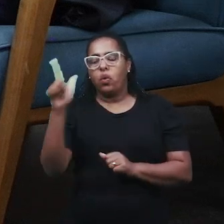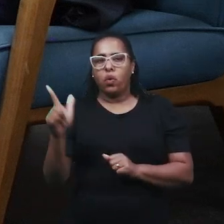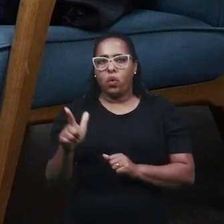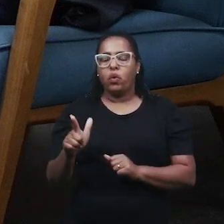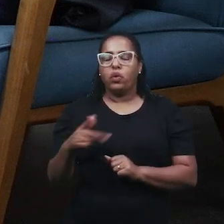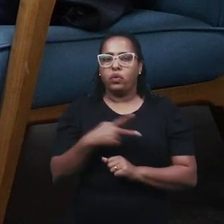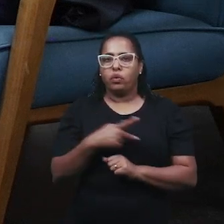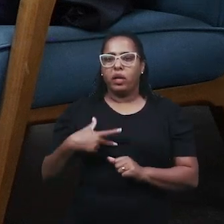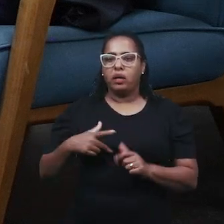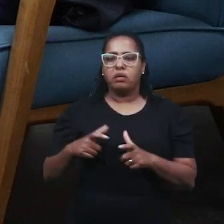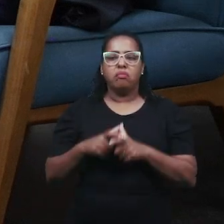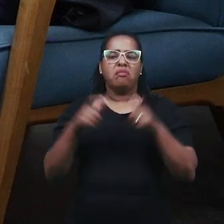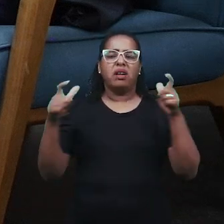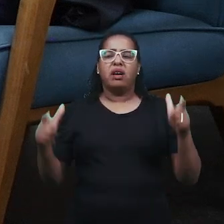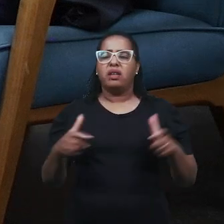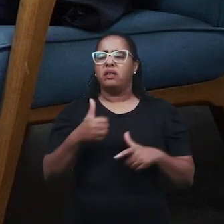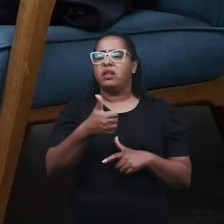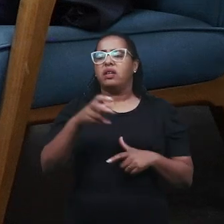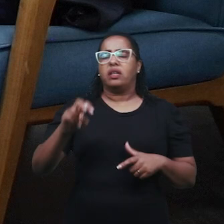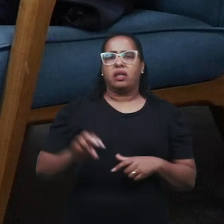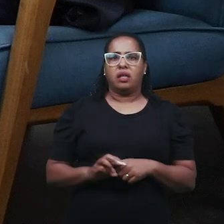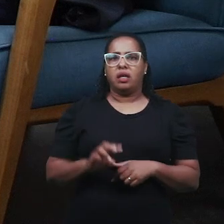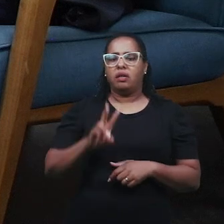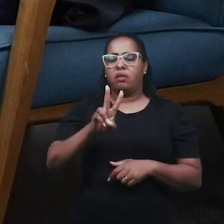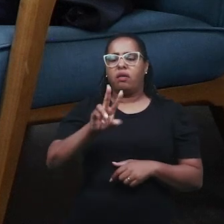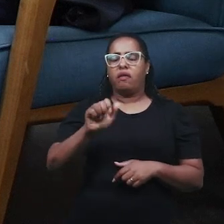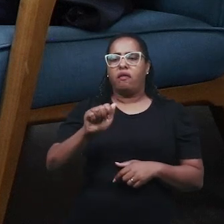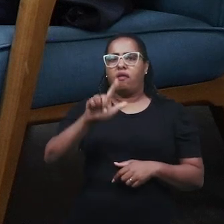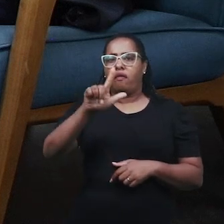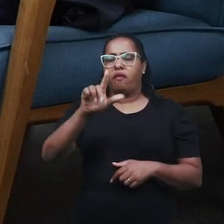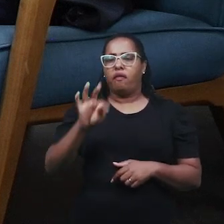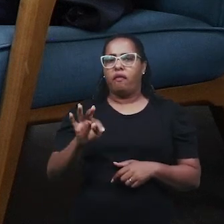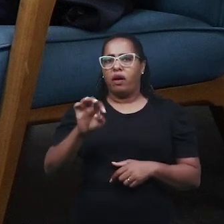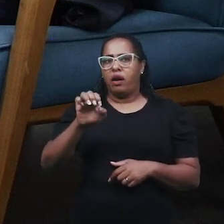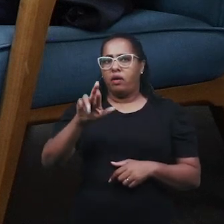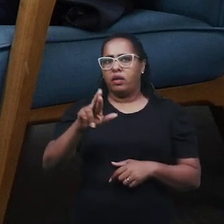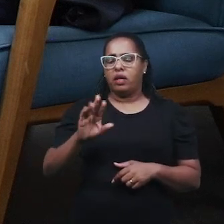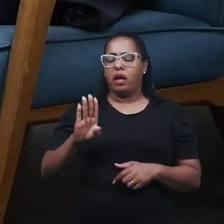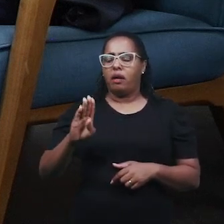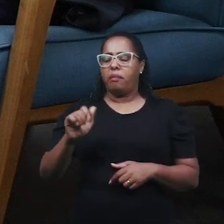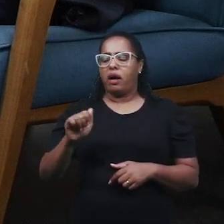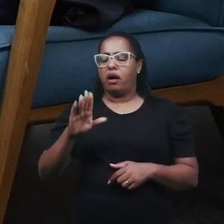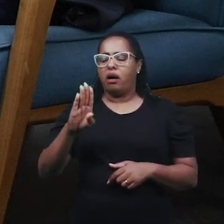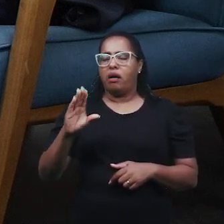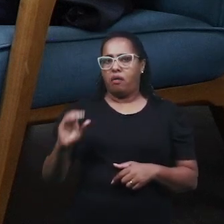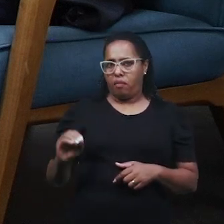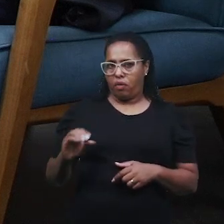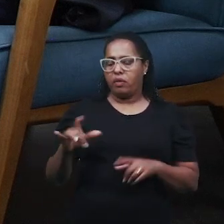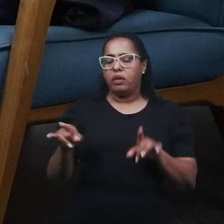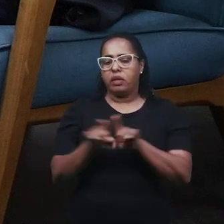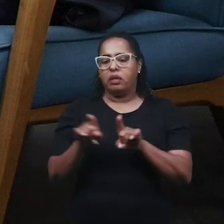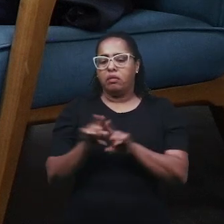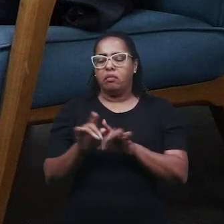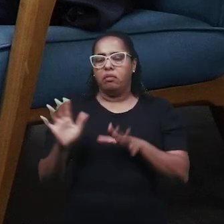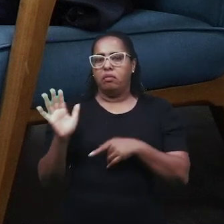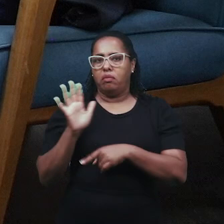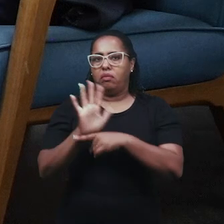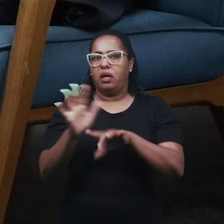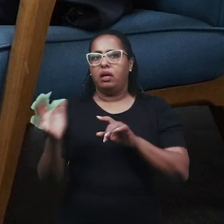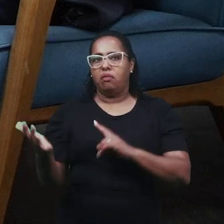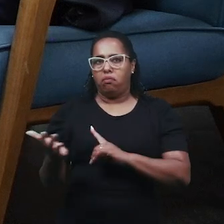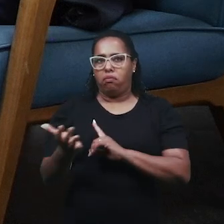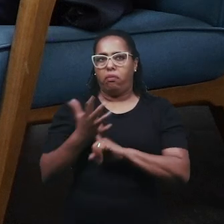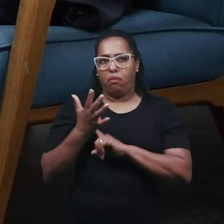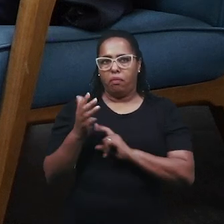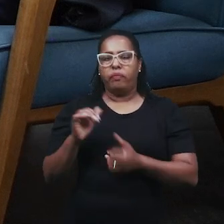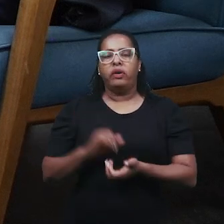Maurílio Martins, pastor Walter Babo, que sempre nos ajudam para fazer essas conferências, quando aquelas igrejas que